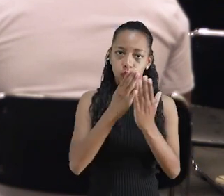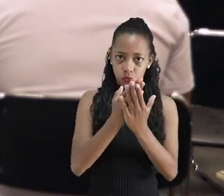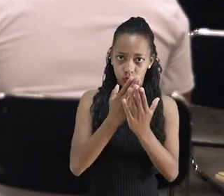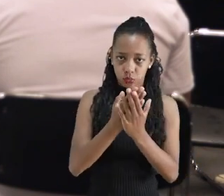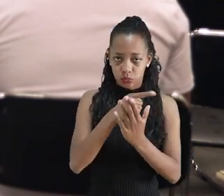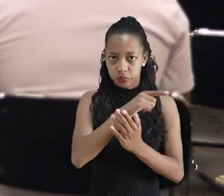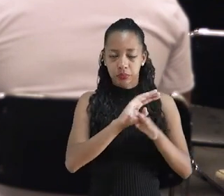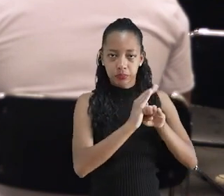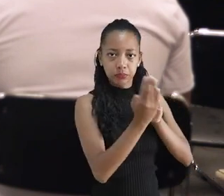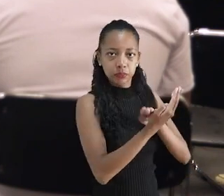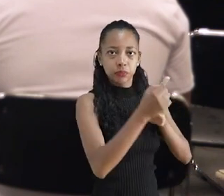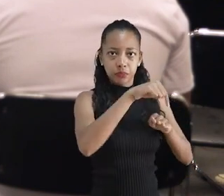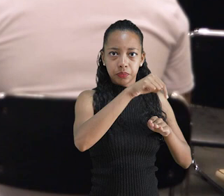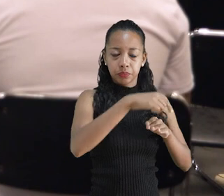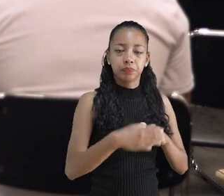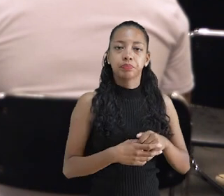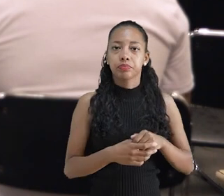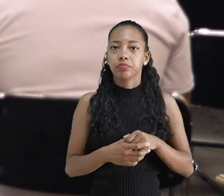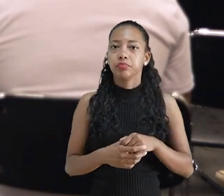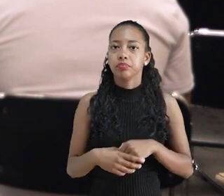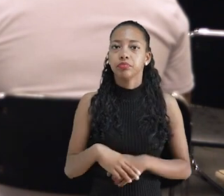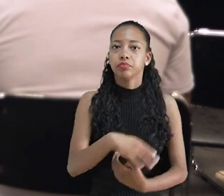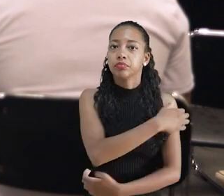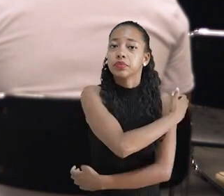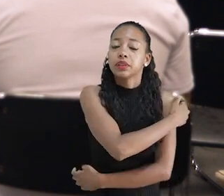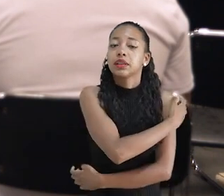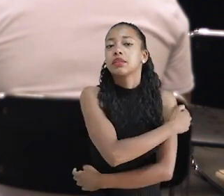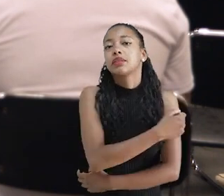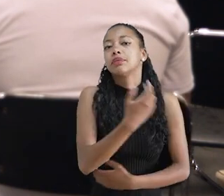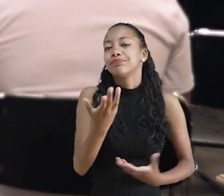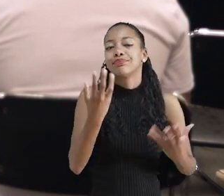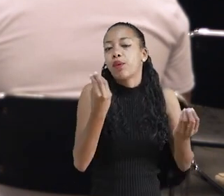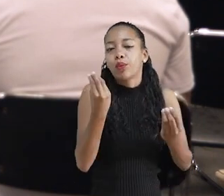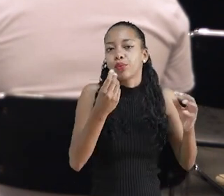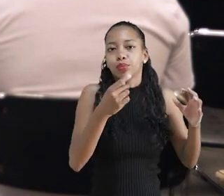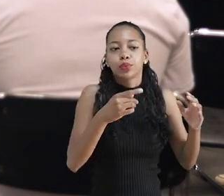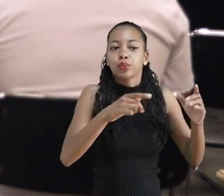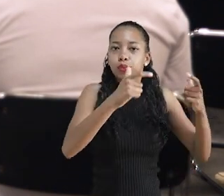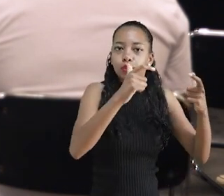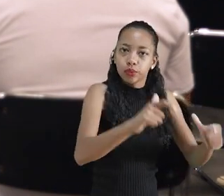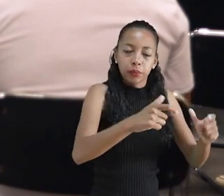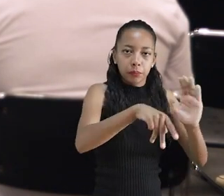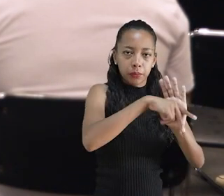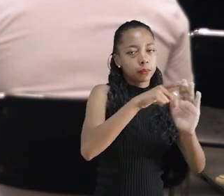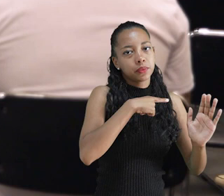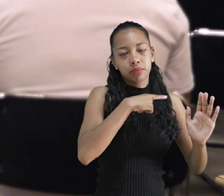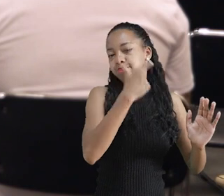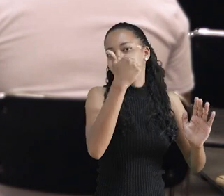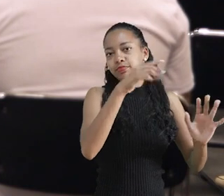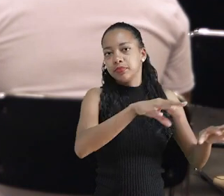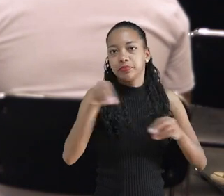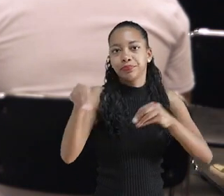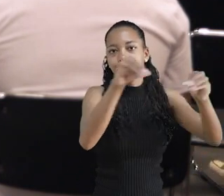machet era uma escola que antes ela era Itinerante ela ficava um ano num prédio alugado um galpão quente sem ar condicionado